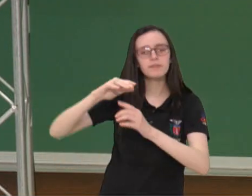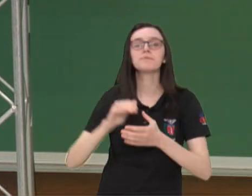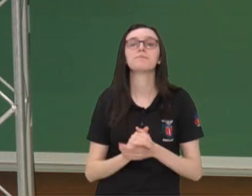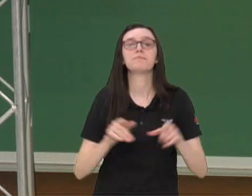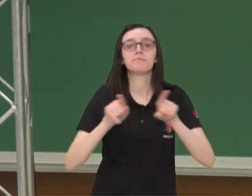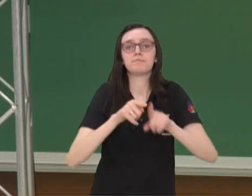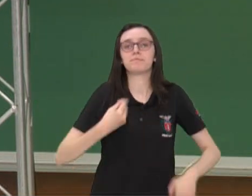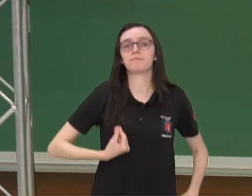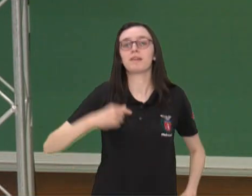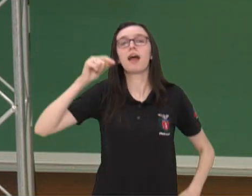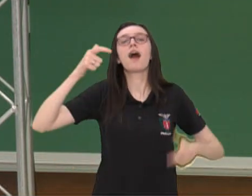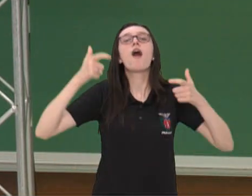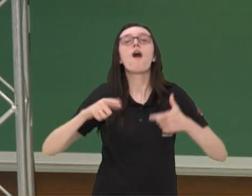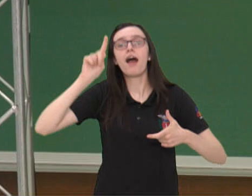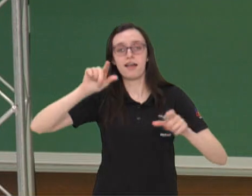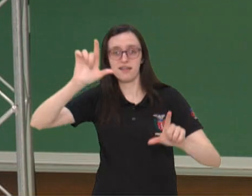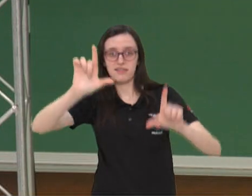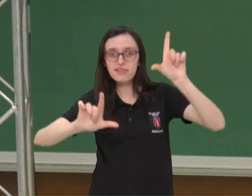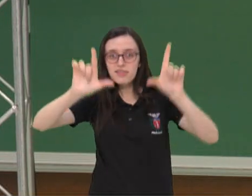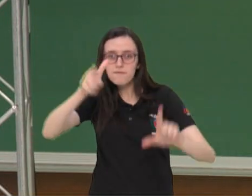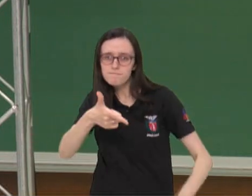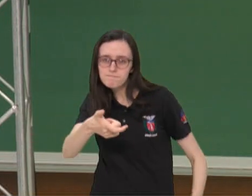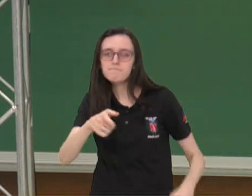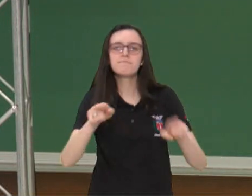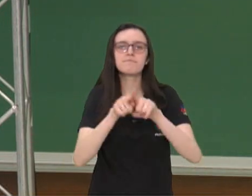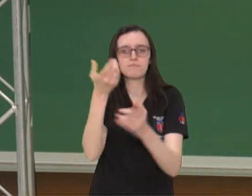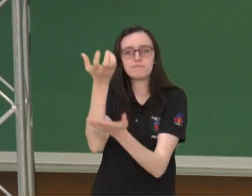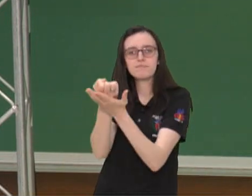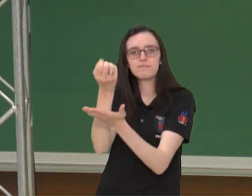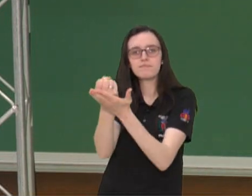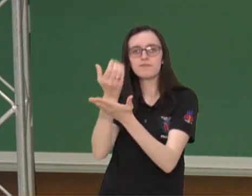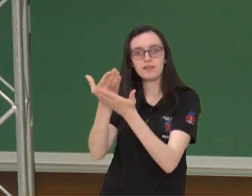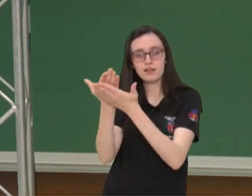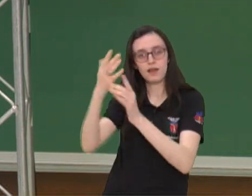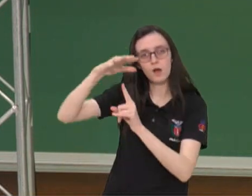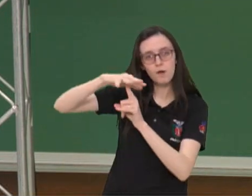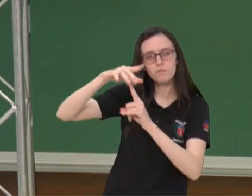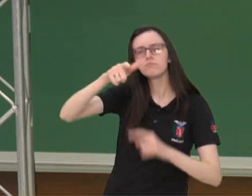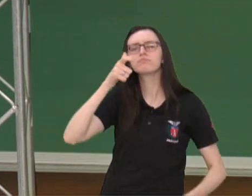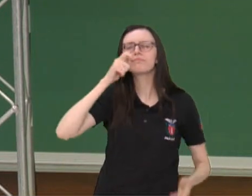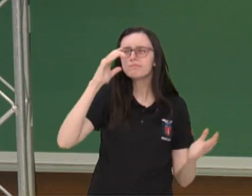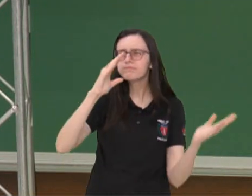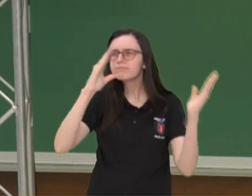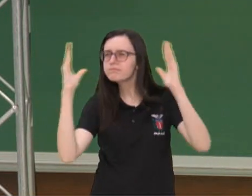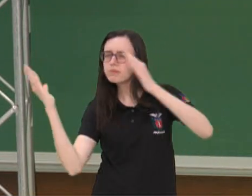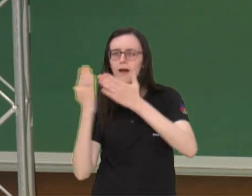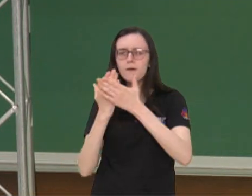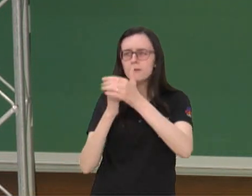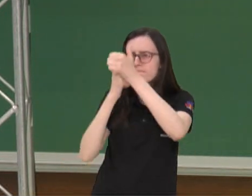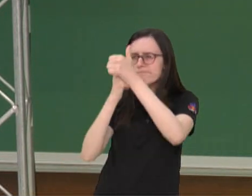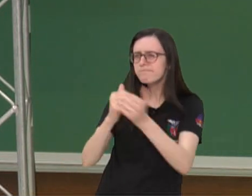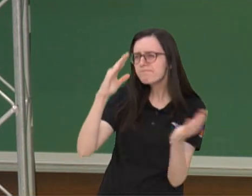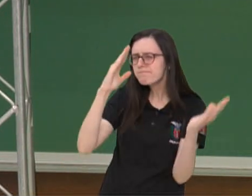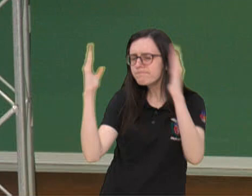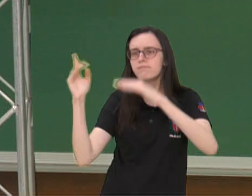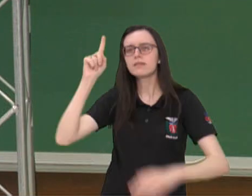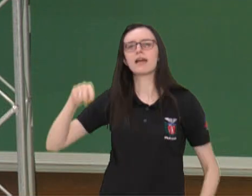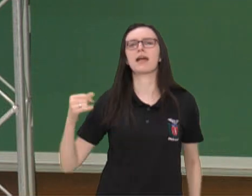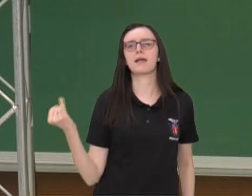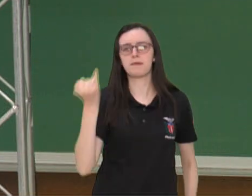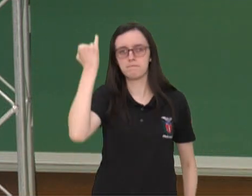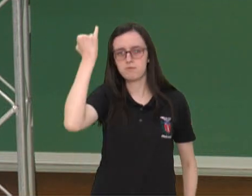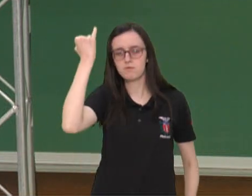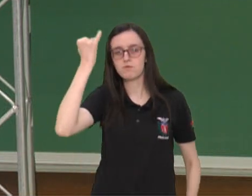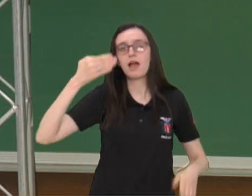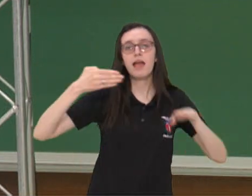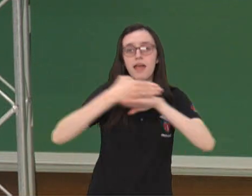gente está também na TV aberta, no aplicativo Aula Paraná, assiste todas as aulas, acompanha, é importante,